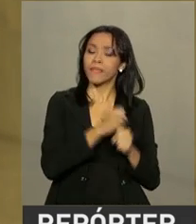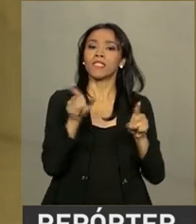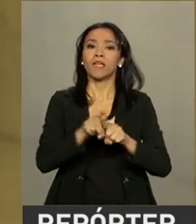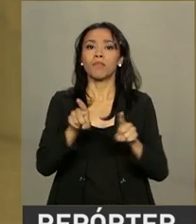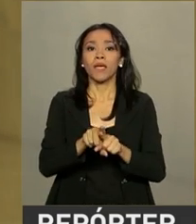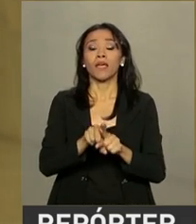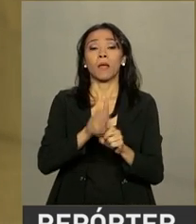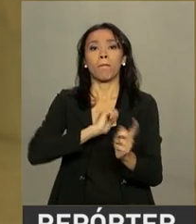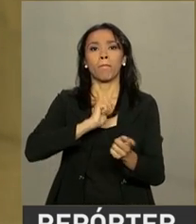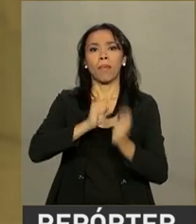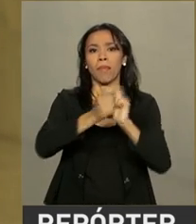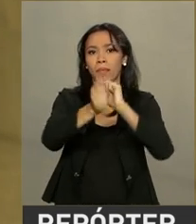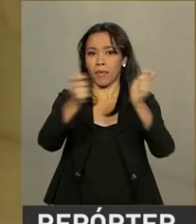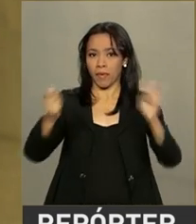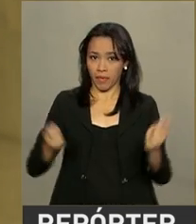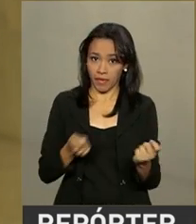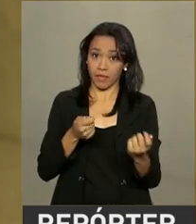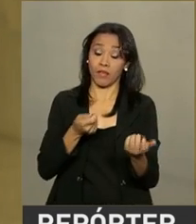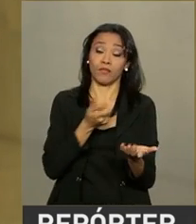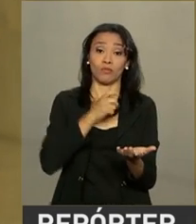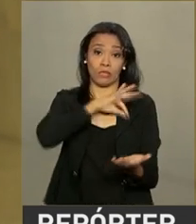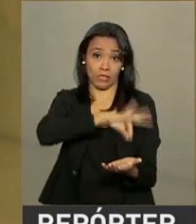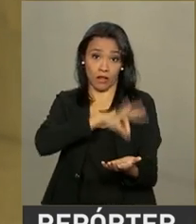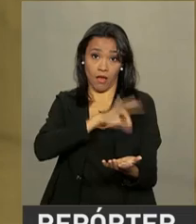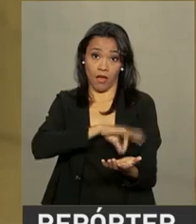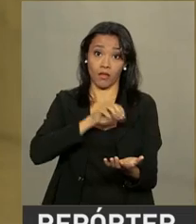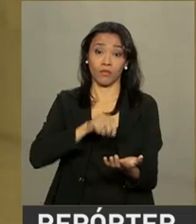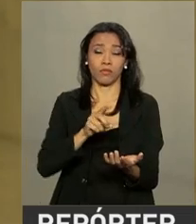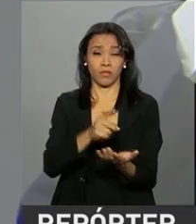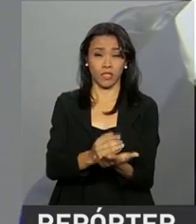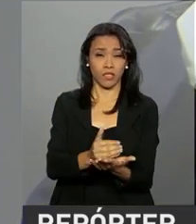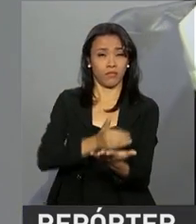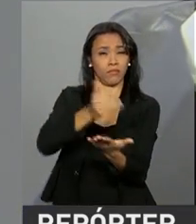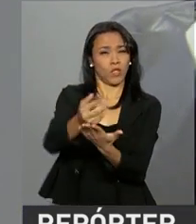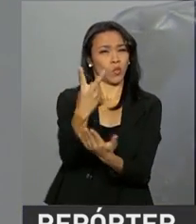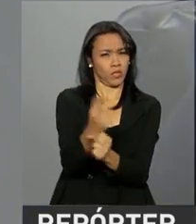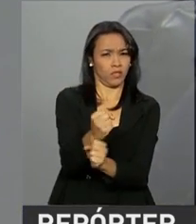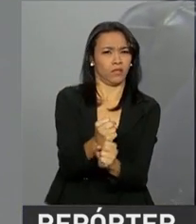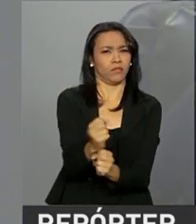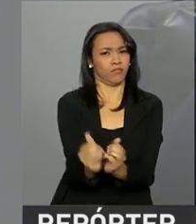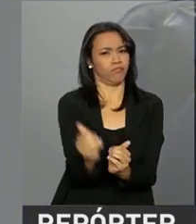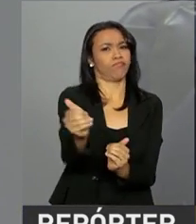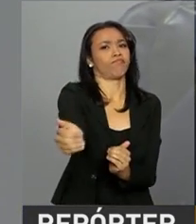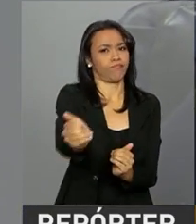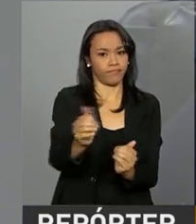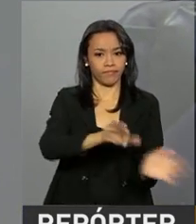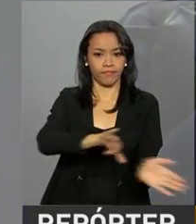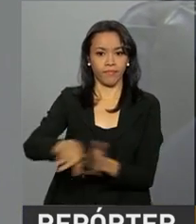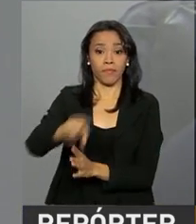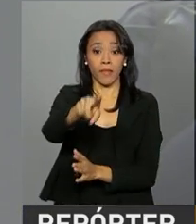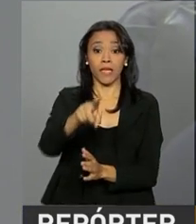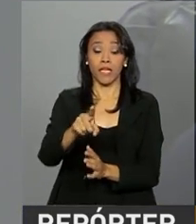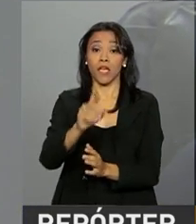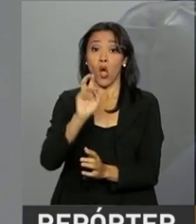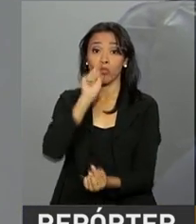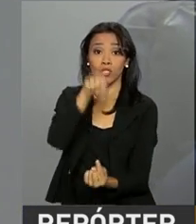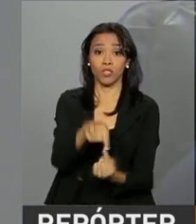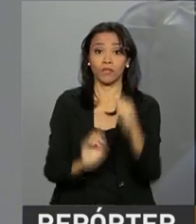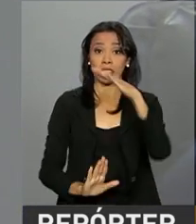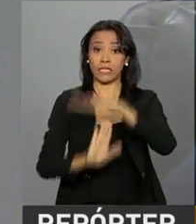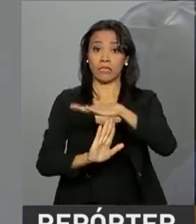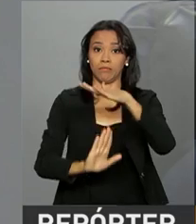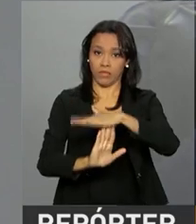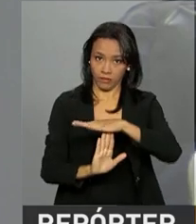de pagamento do funcionalismo público nos próximos 2 anos. A finalidade última é a manutenção do teto, isto